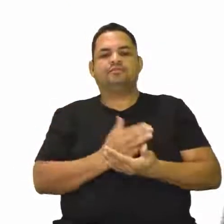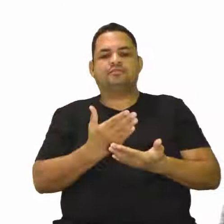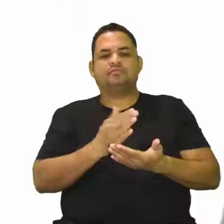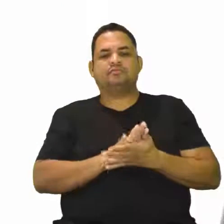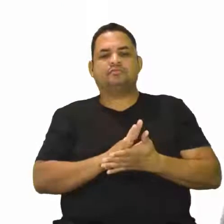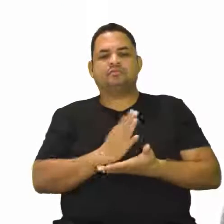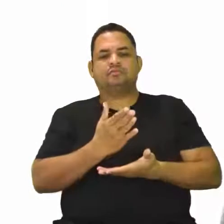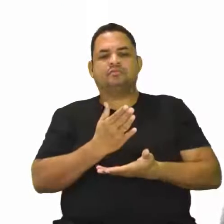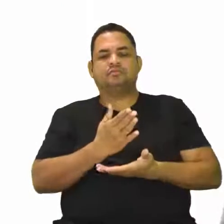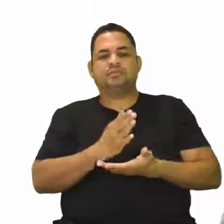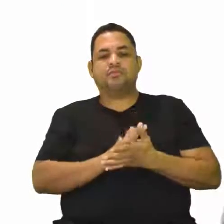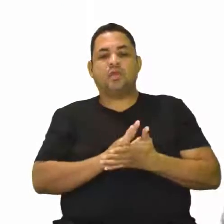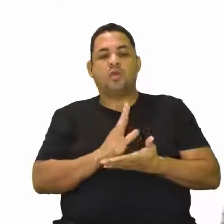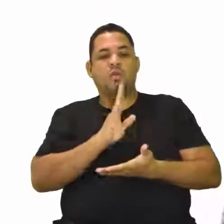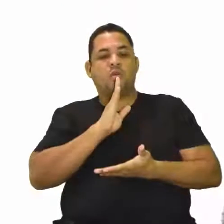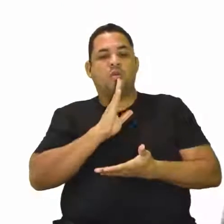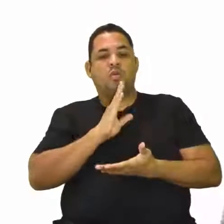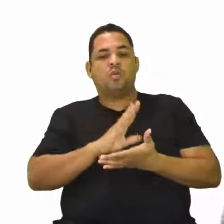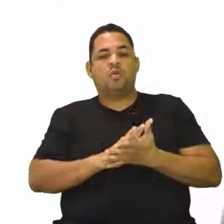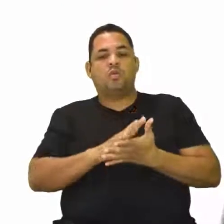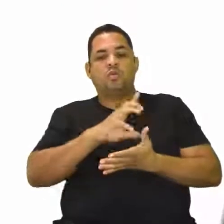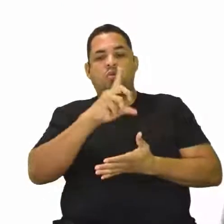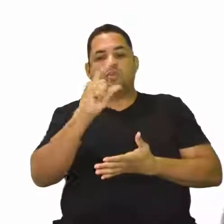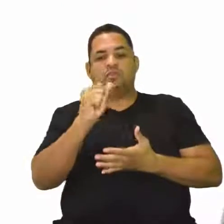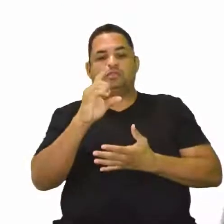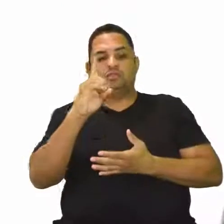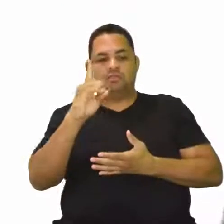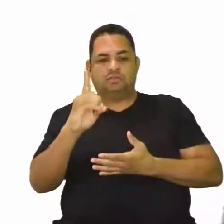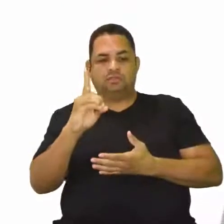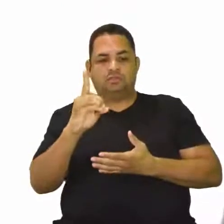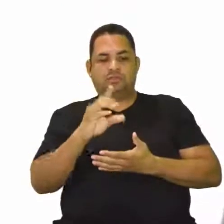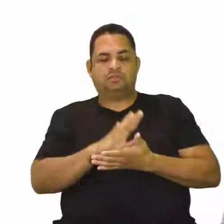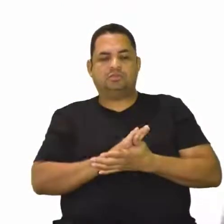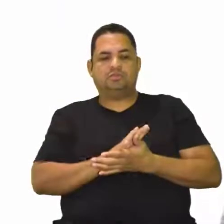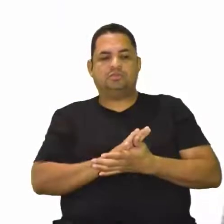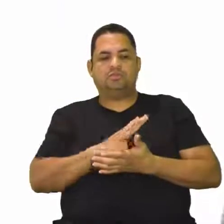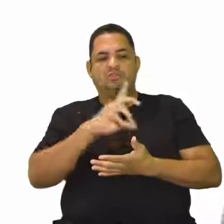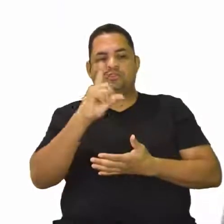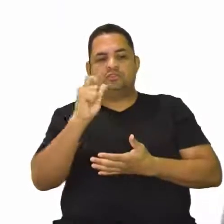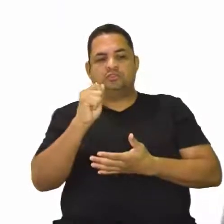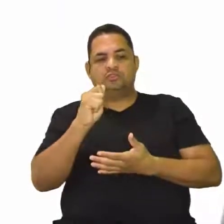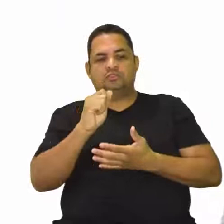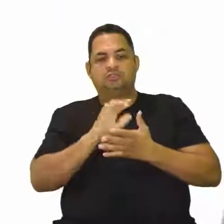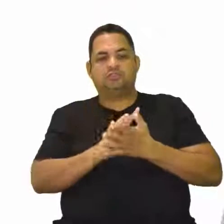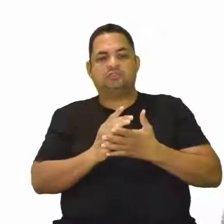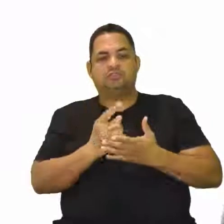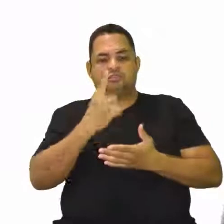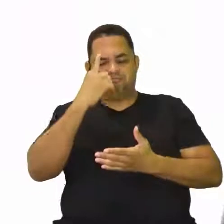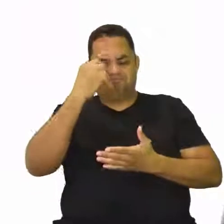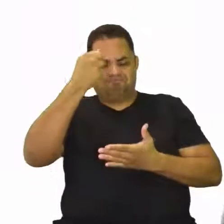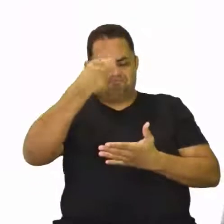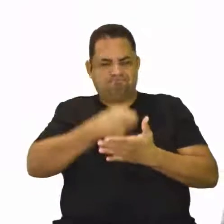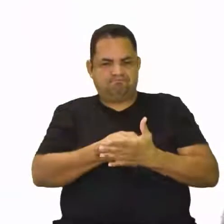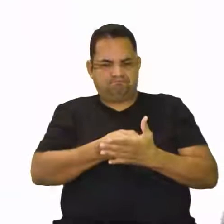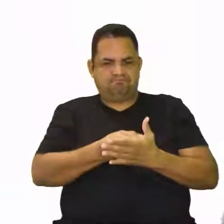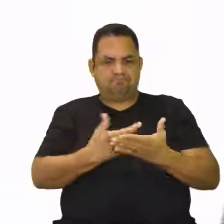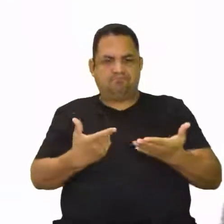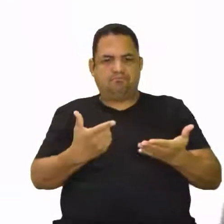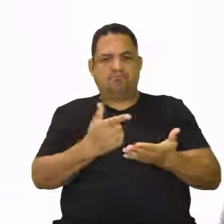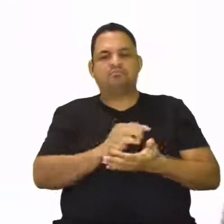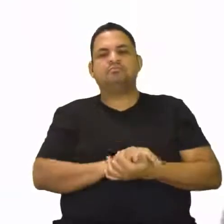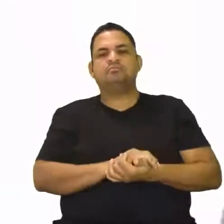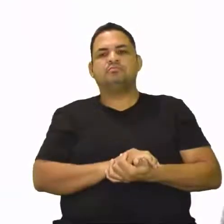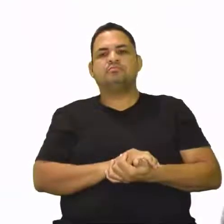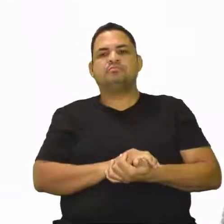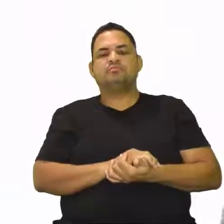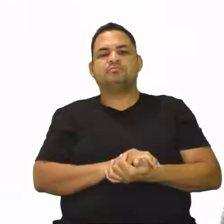especialmente 54 ficou conhecido como o Dia D de decisão é tudo nada e